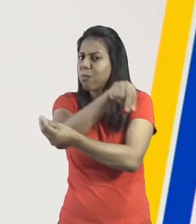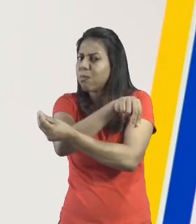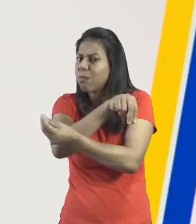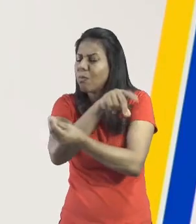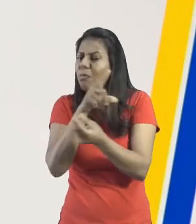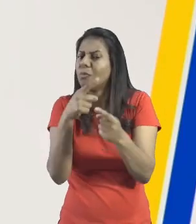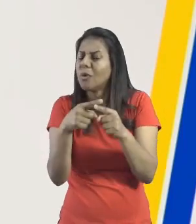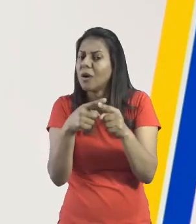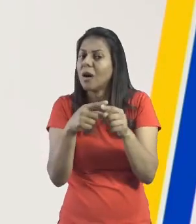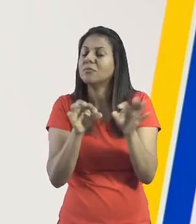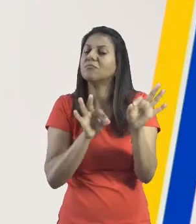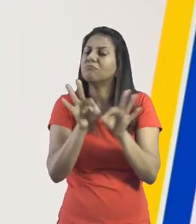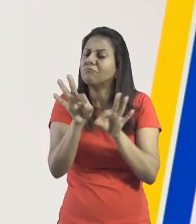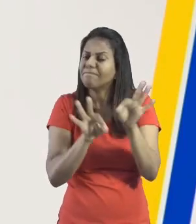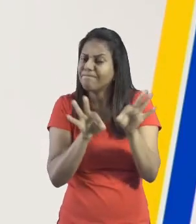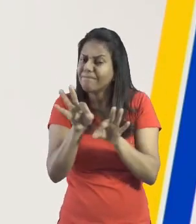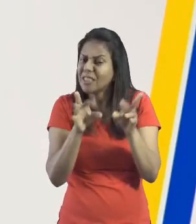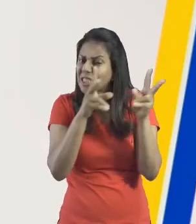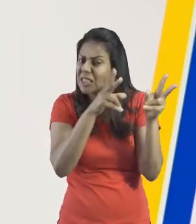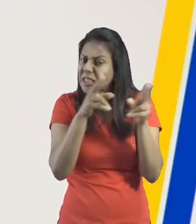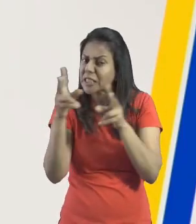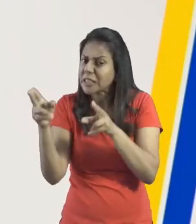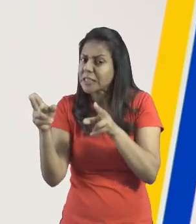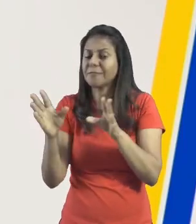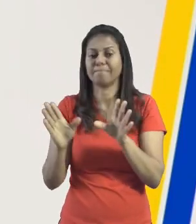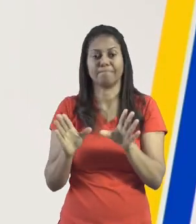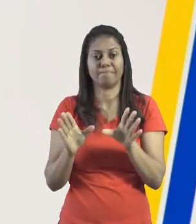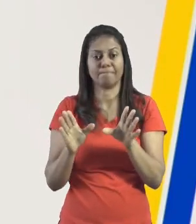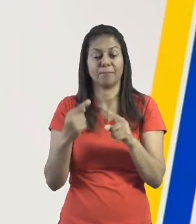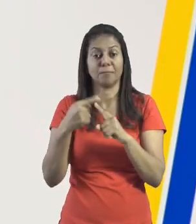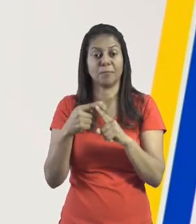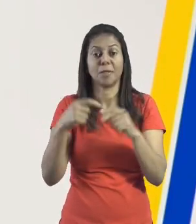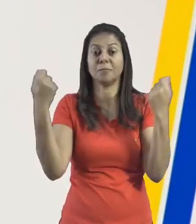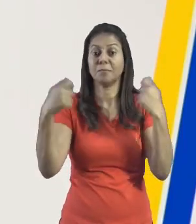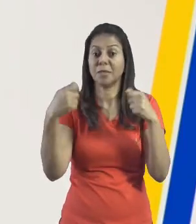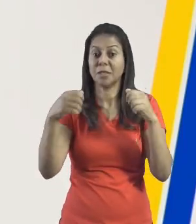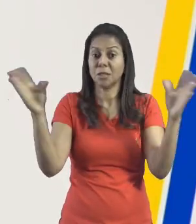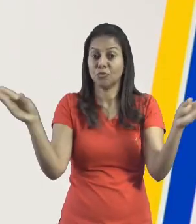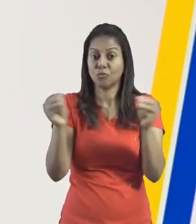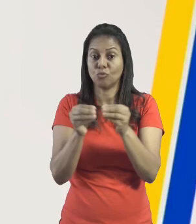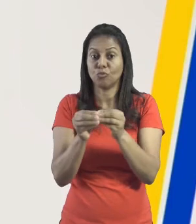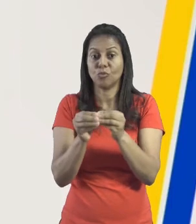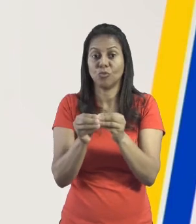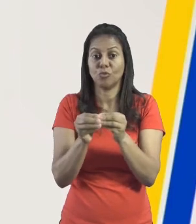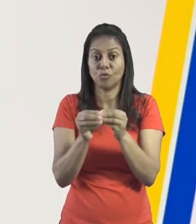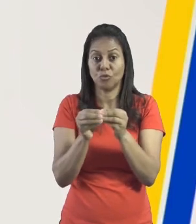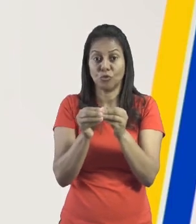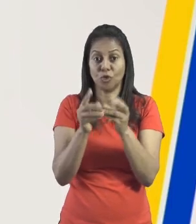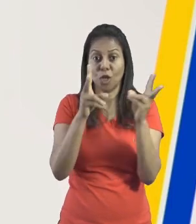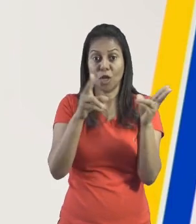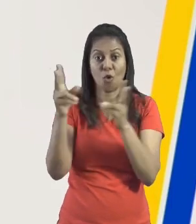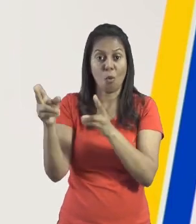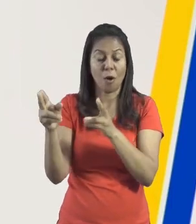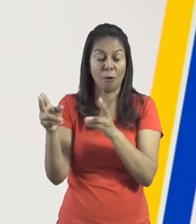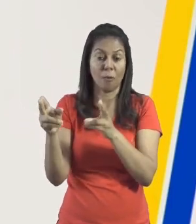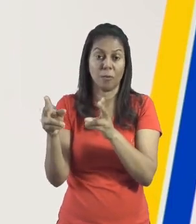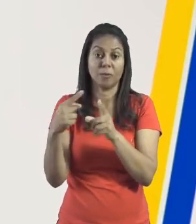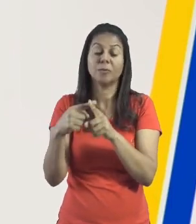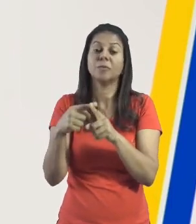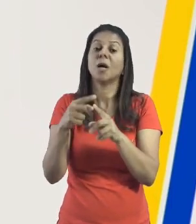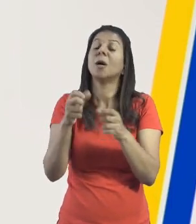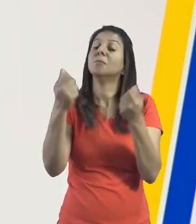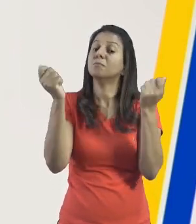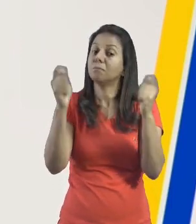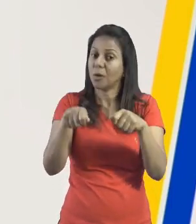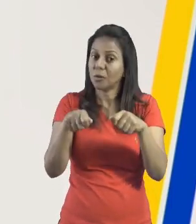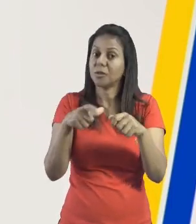ficar termos semelhantes. Porque eu devo reduzir os termos semelhantes para que eu possa